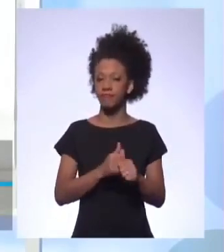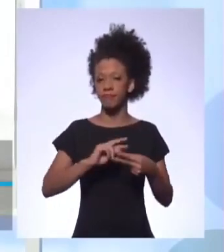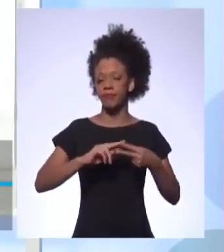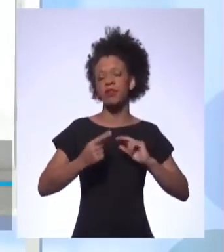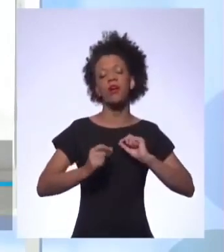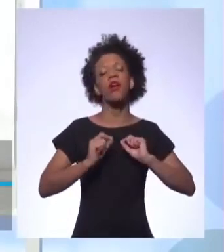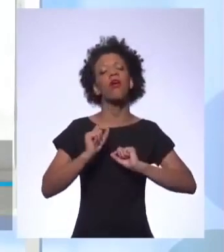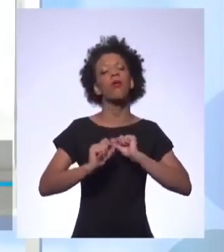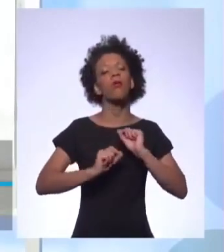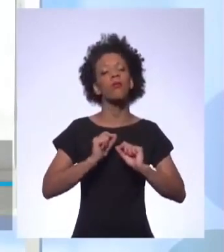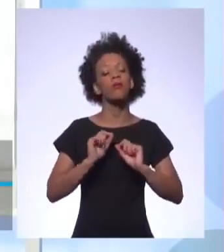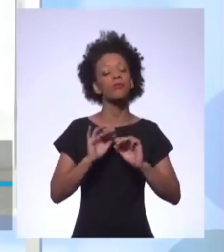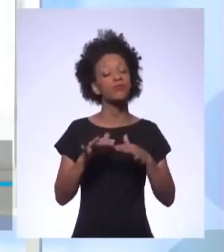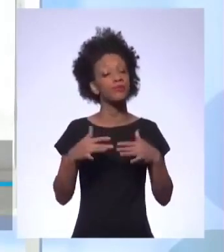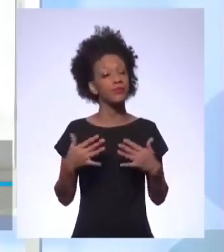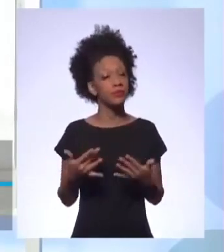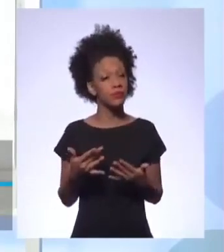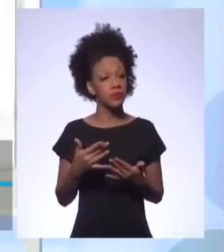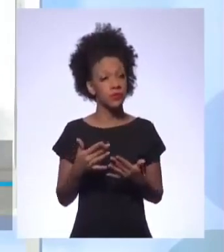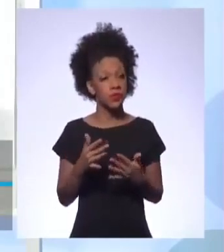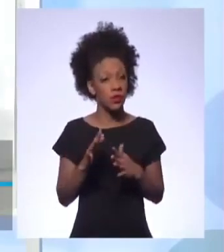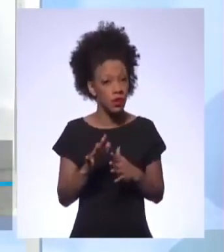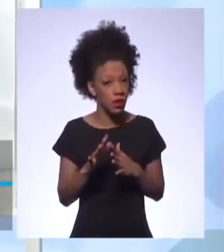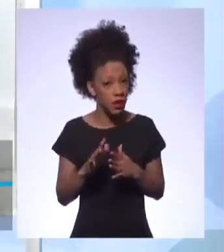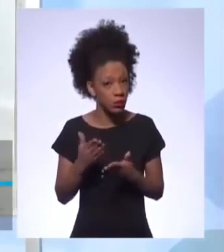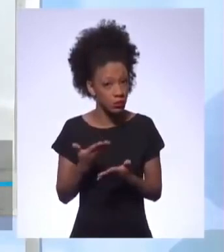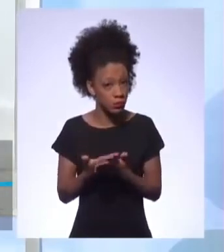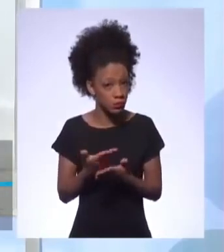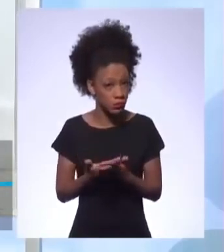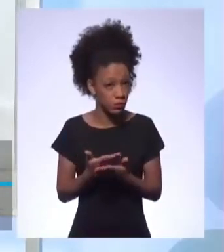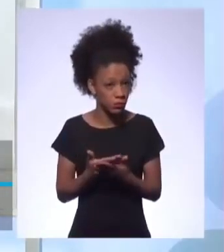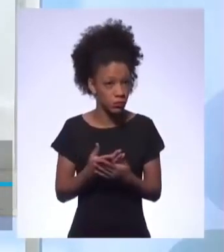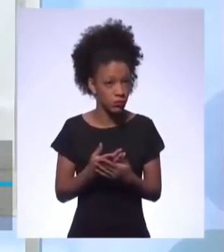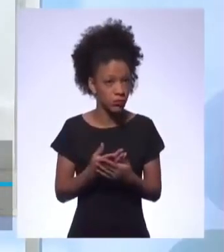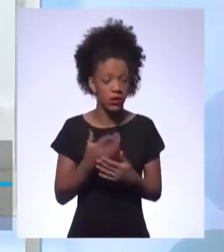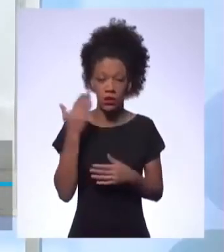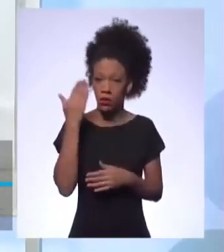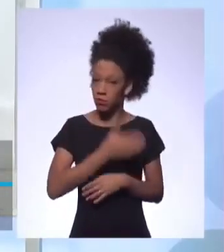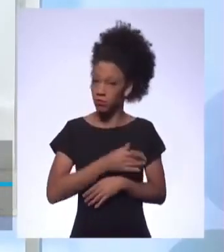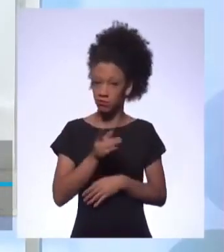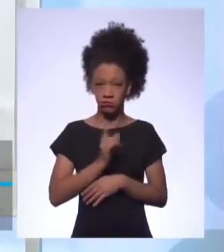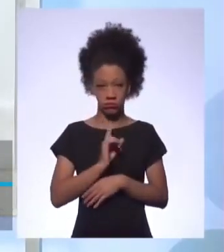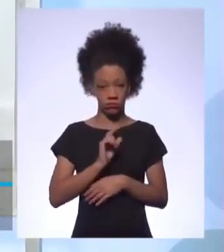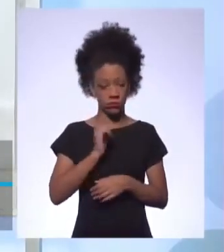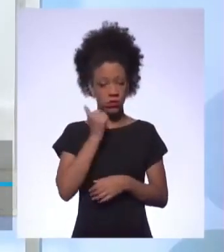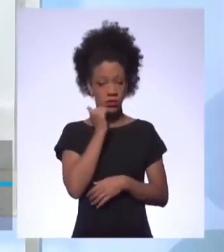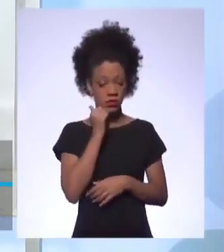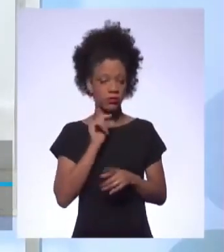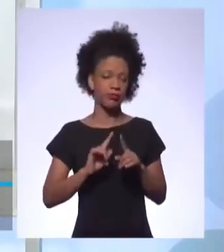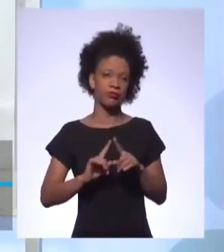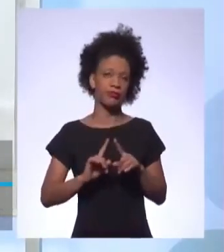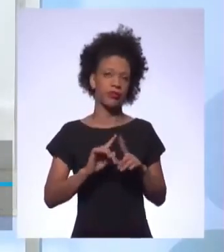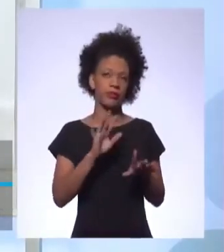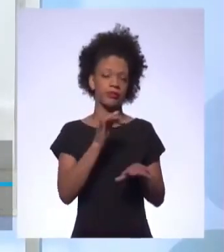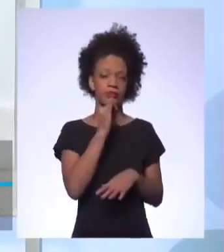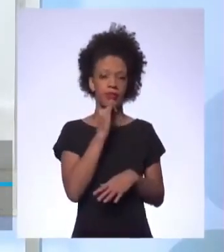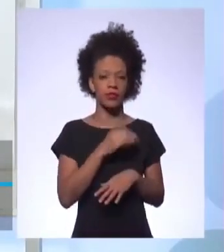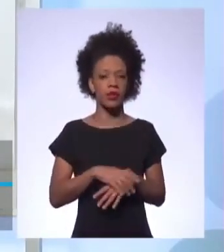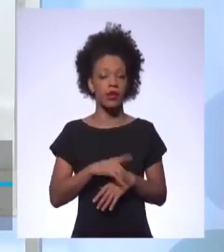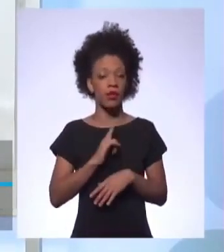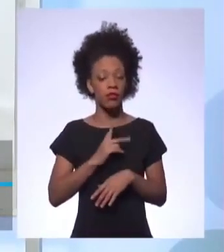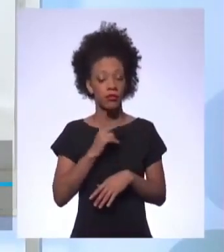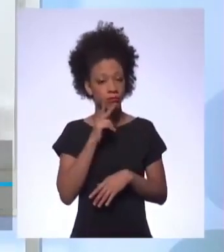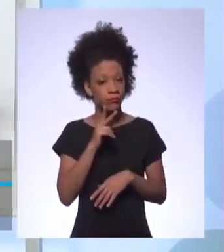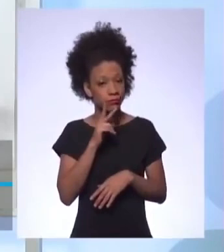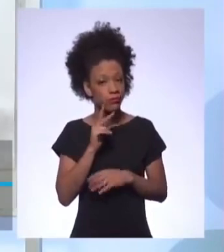aonde? Então, isso é um estudo, isso não é comprovado cientificamente. Então, por exemplo, se tem pessoas que têm hábito de fumar,